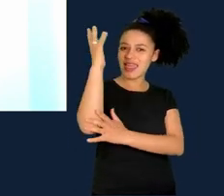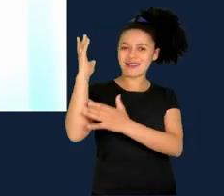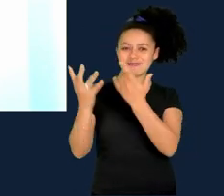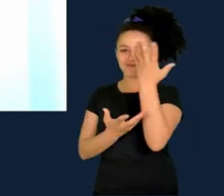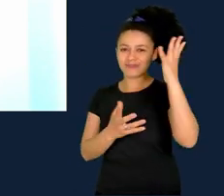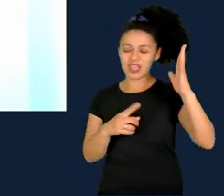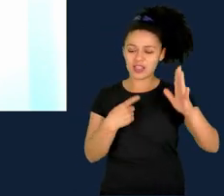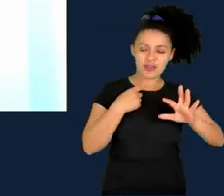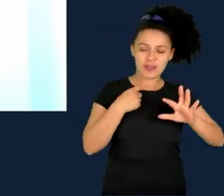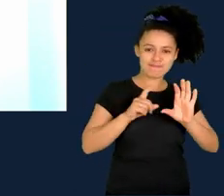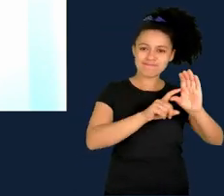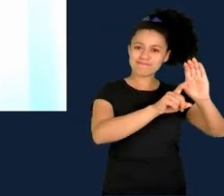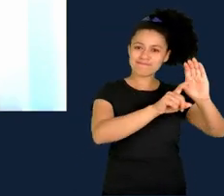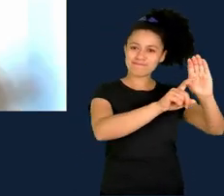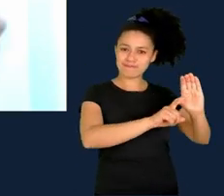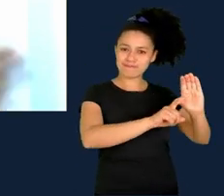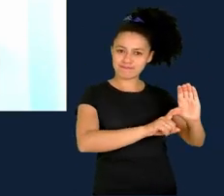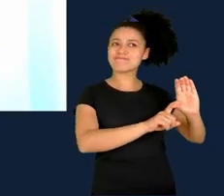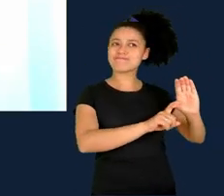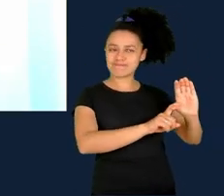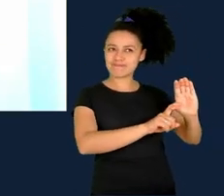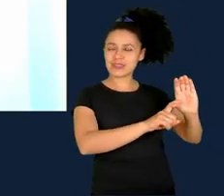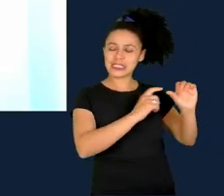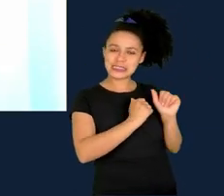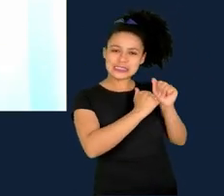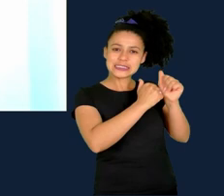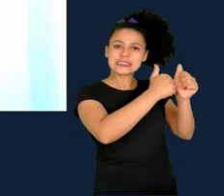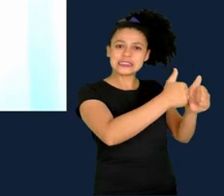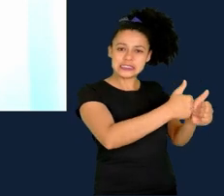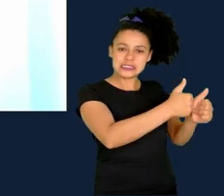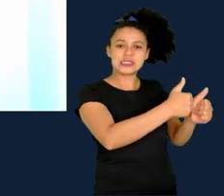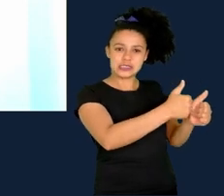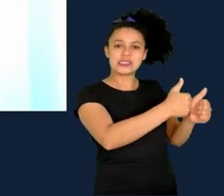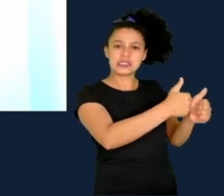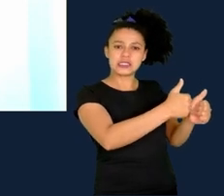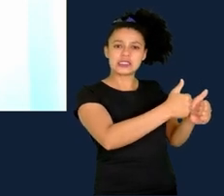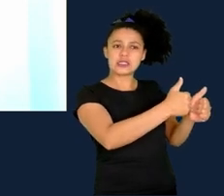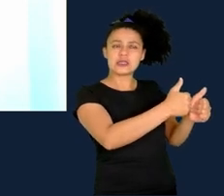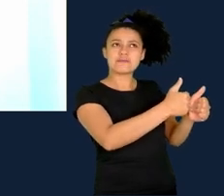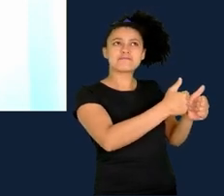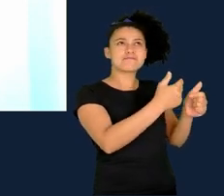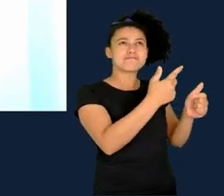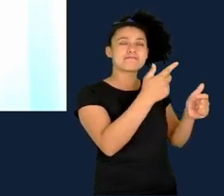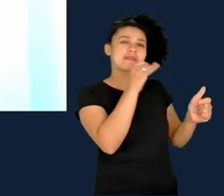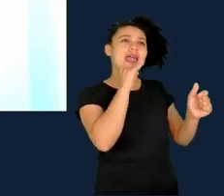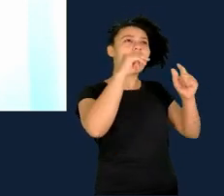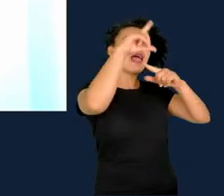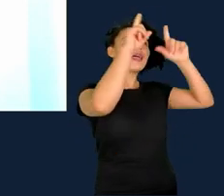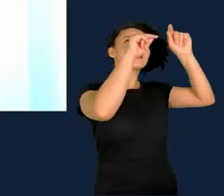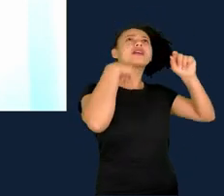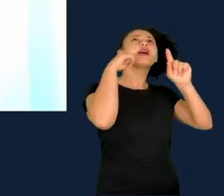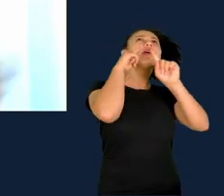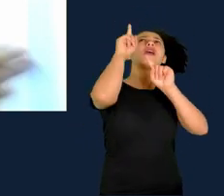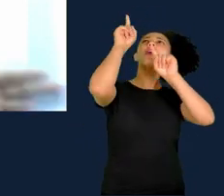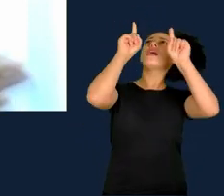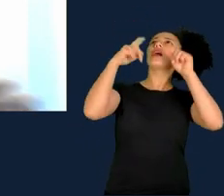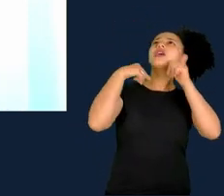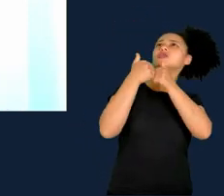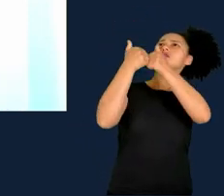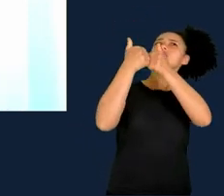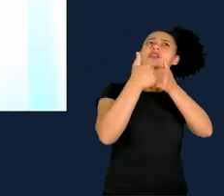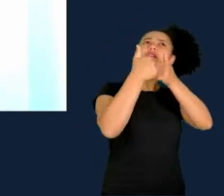depende a gente seguir através de constelações, né? De estrelas, é como se